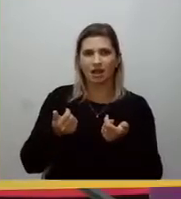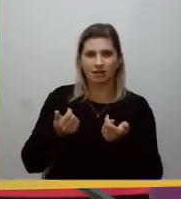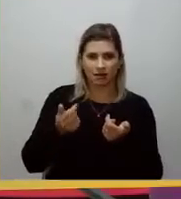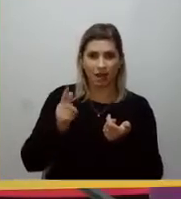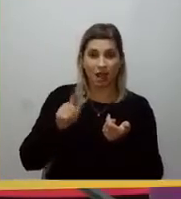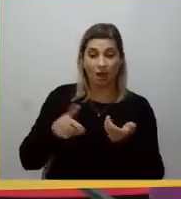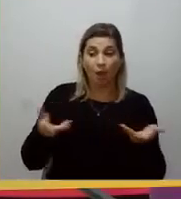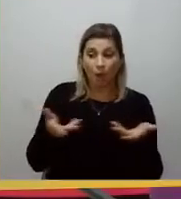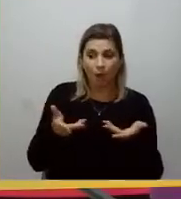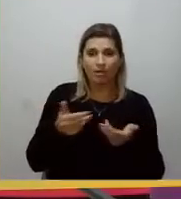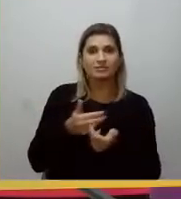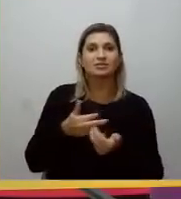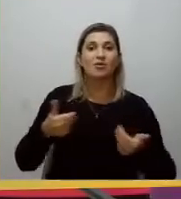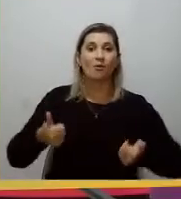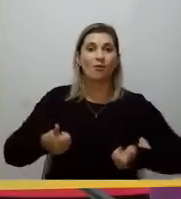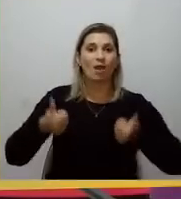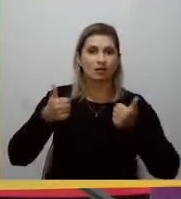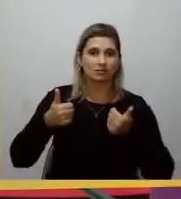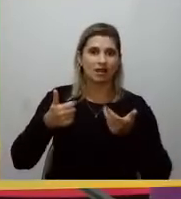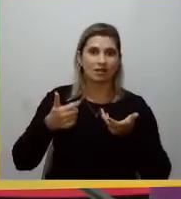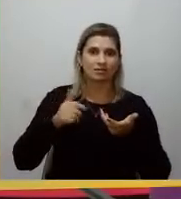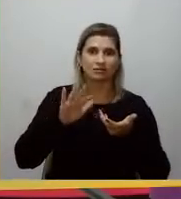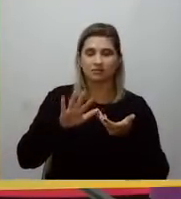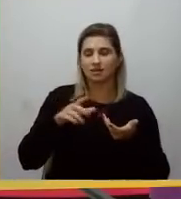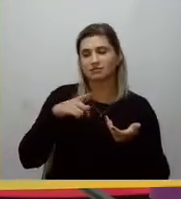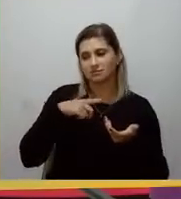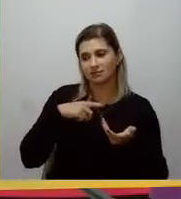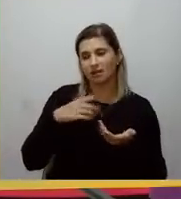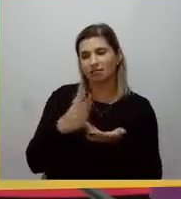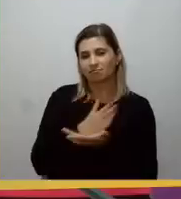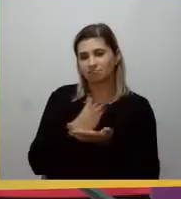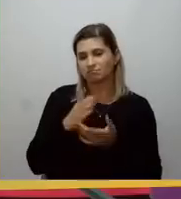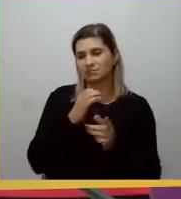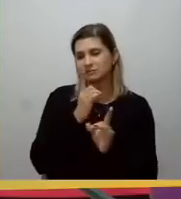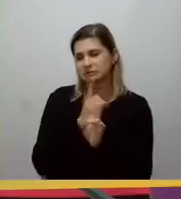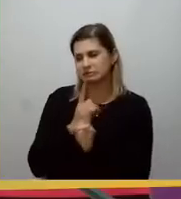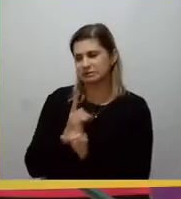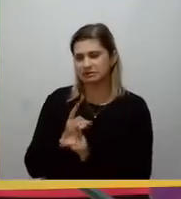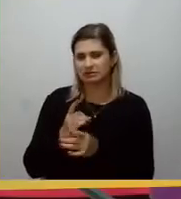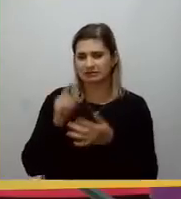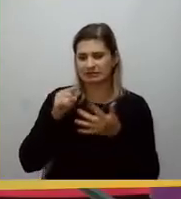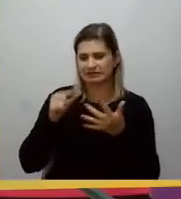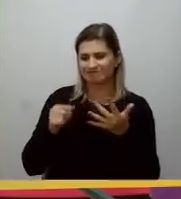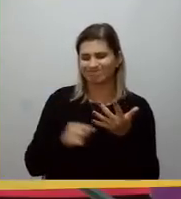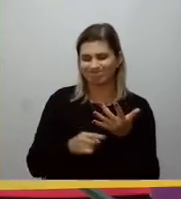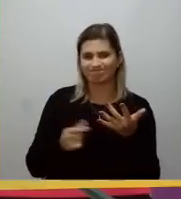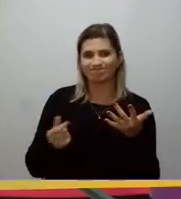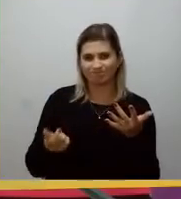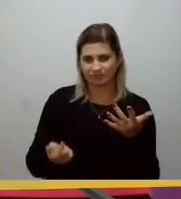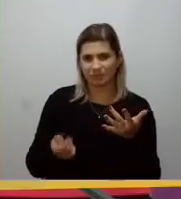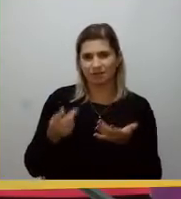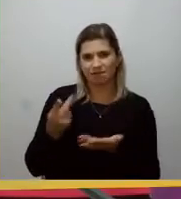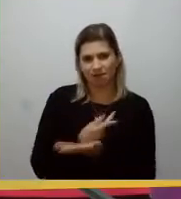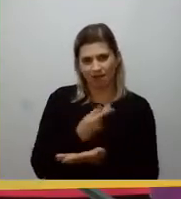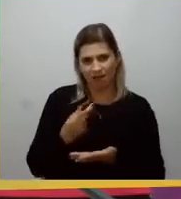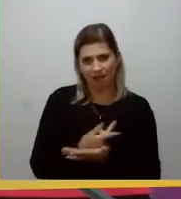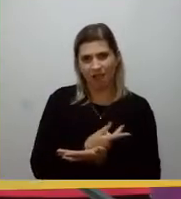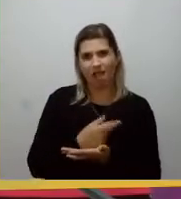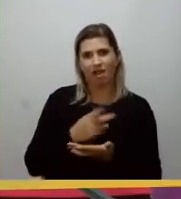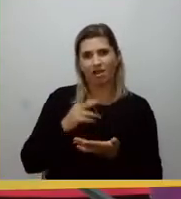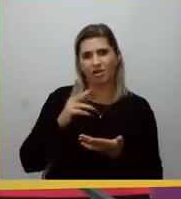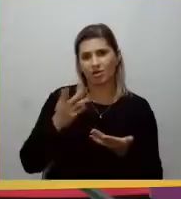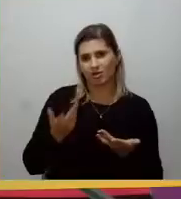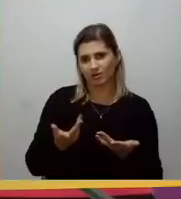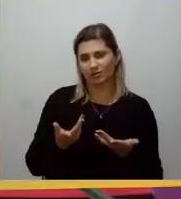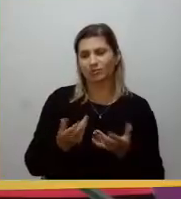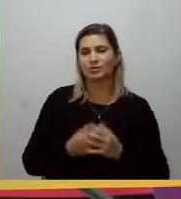qualidade, mas que, lamentavelmente, existem aí situações de falha humana e não operacional,